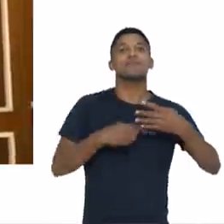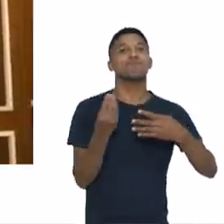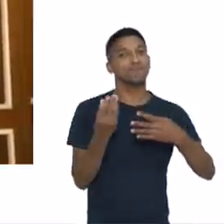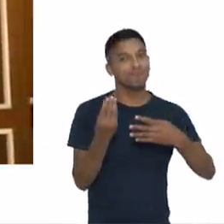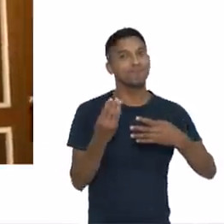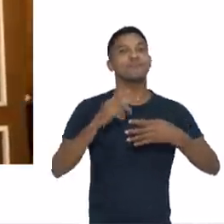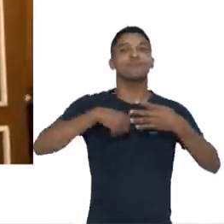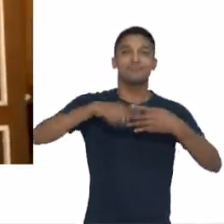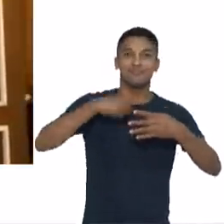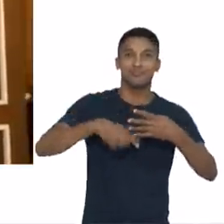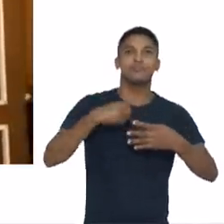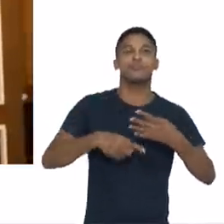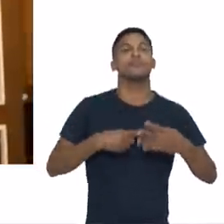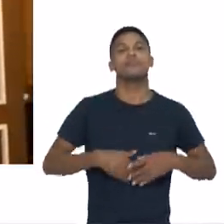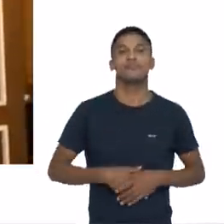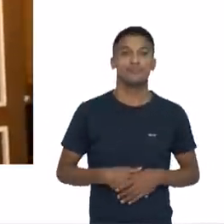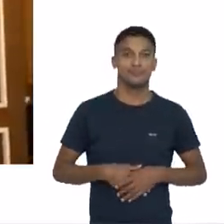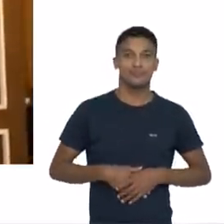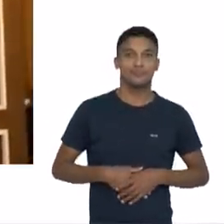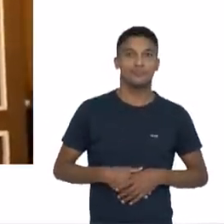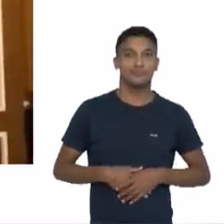vezes.